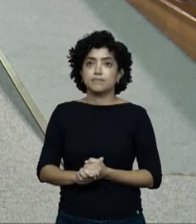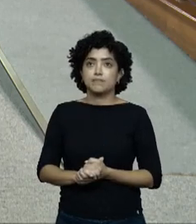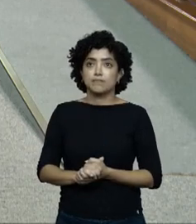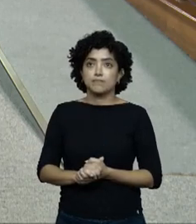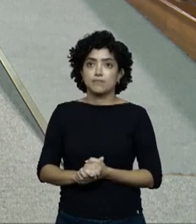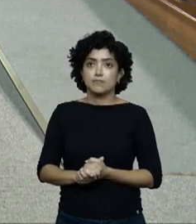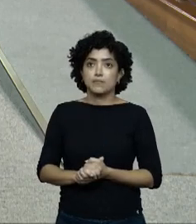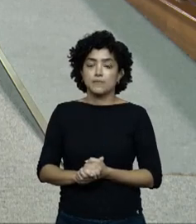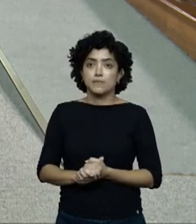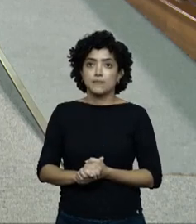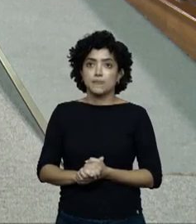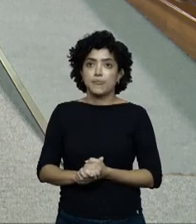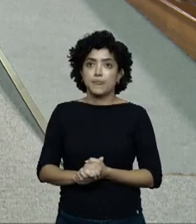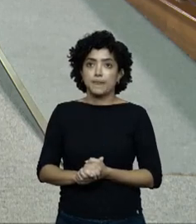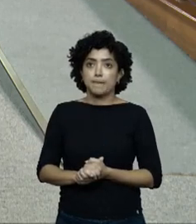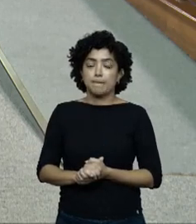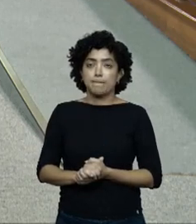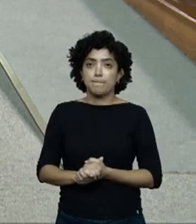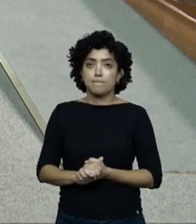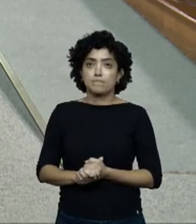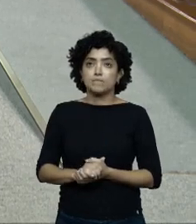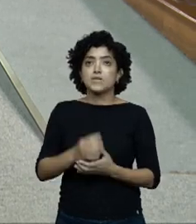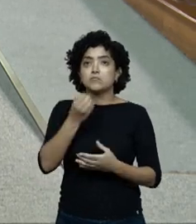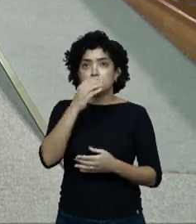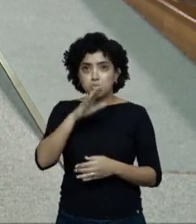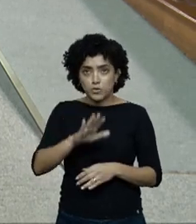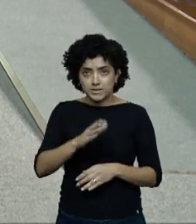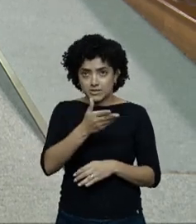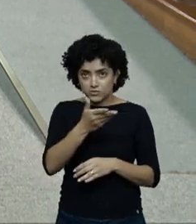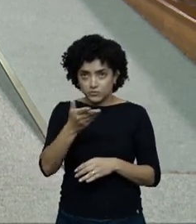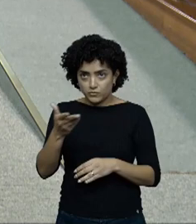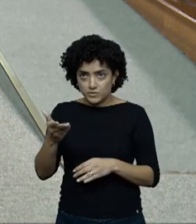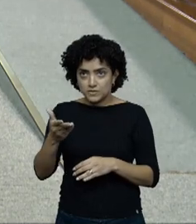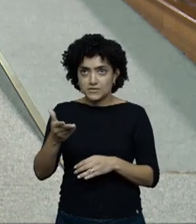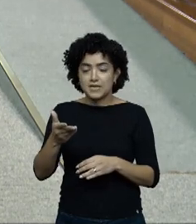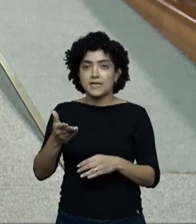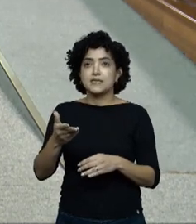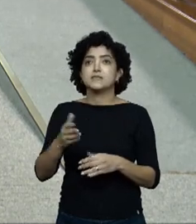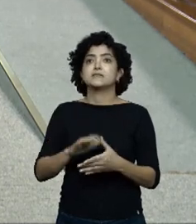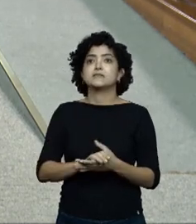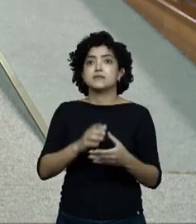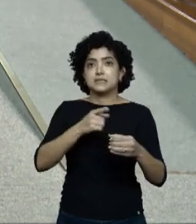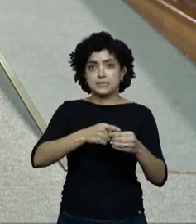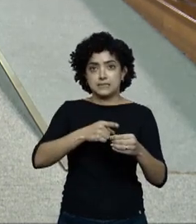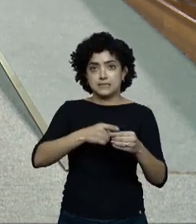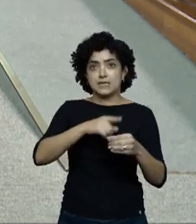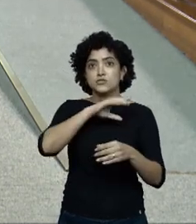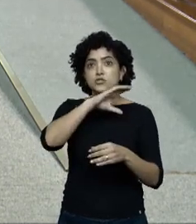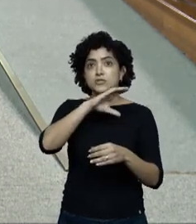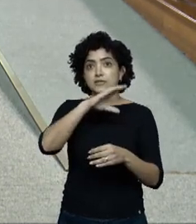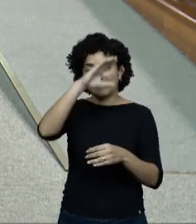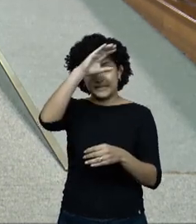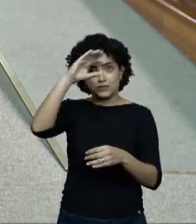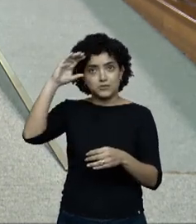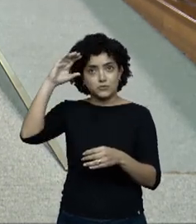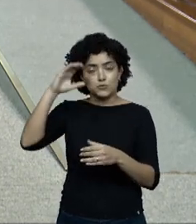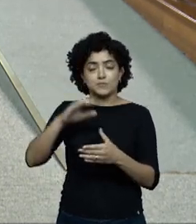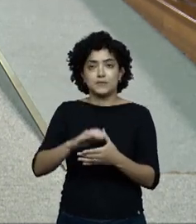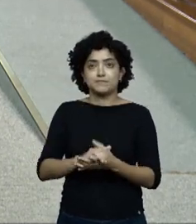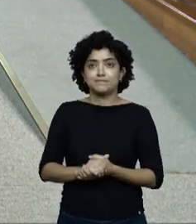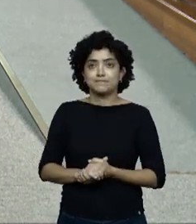E aí Oi boa tarde a todos Janete Regional de Criciúma Conselheiro Estadual do sinte